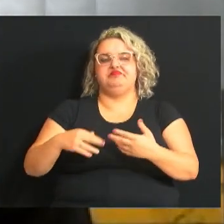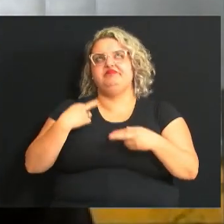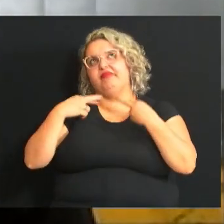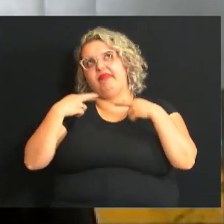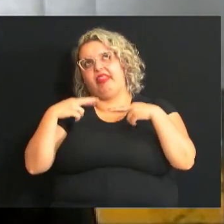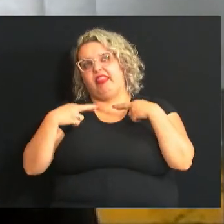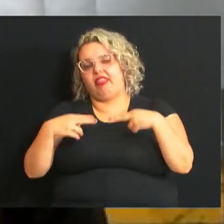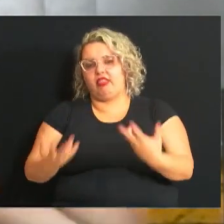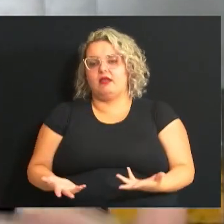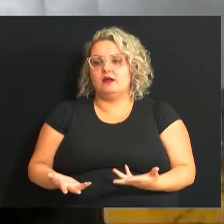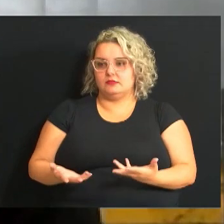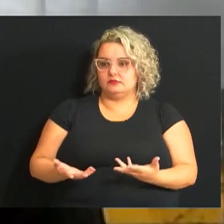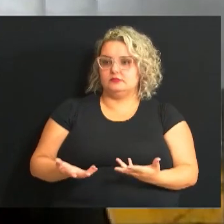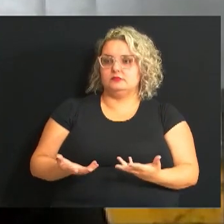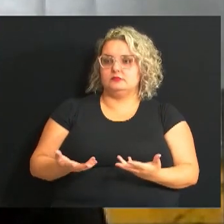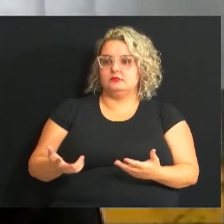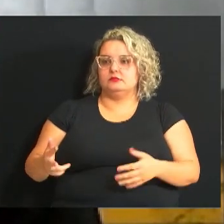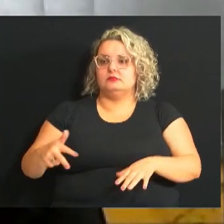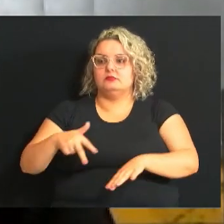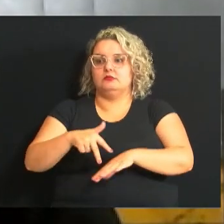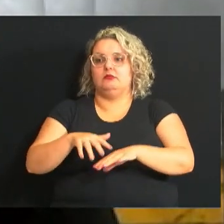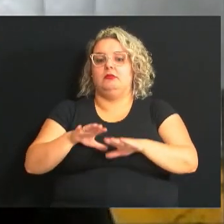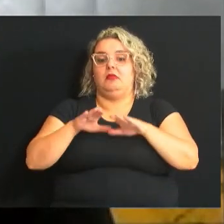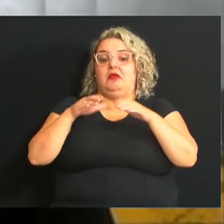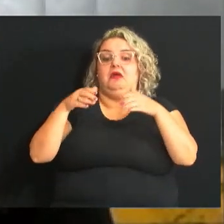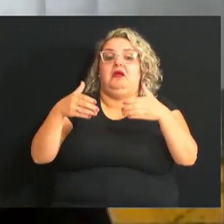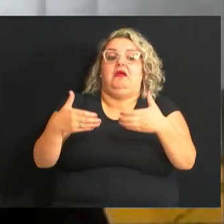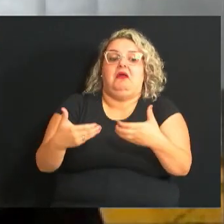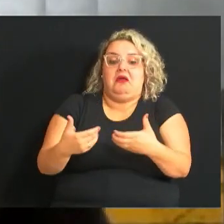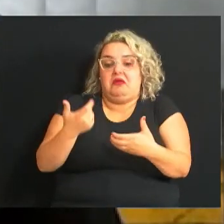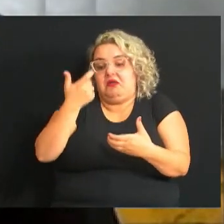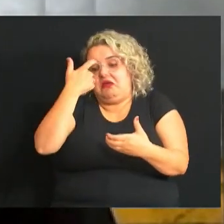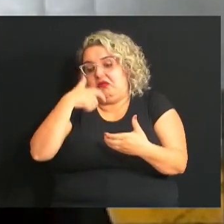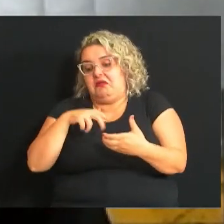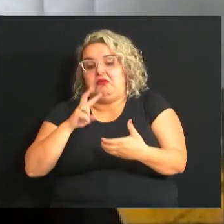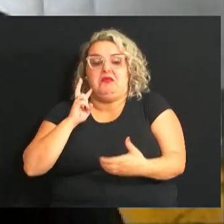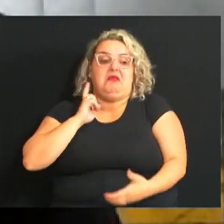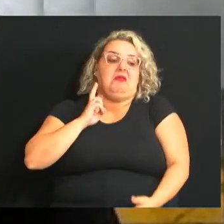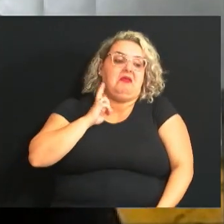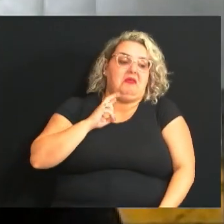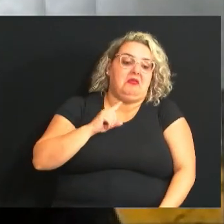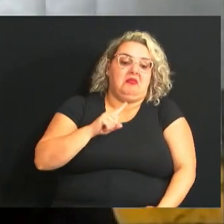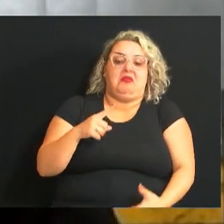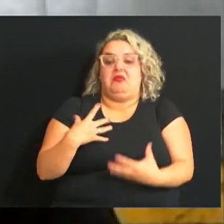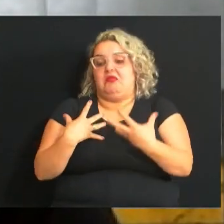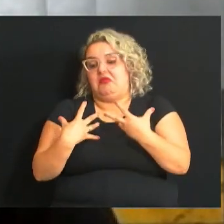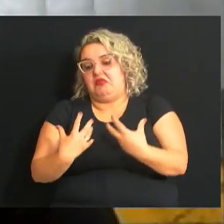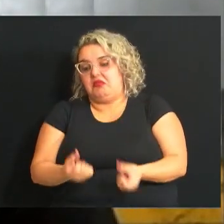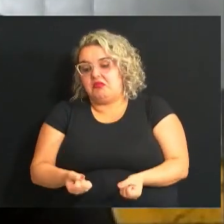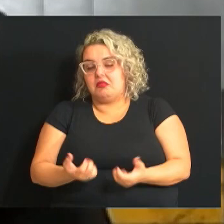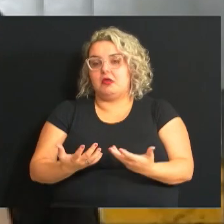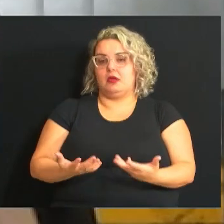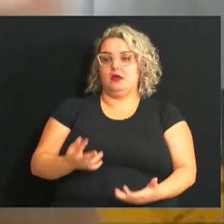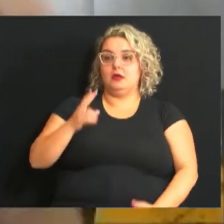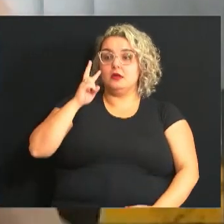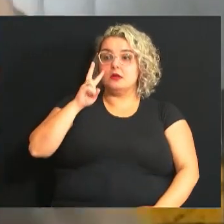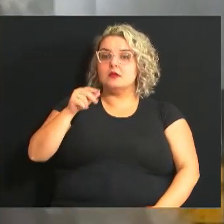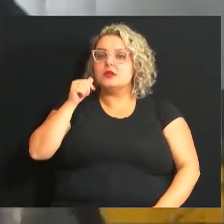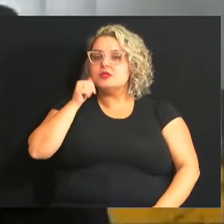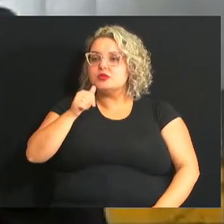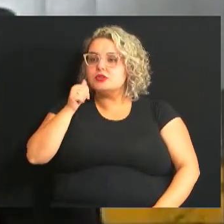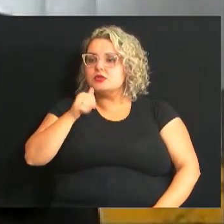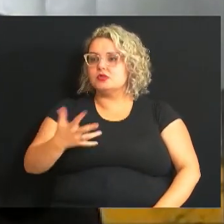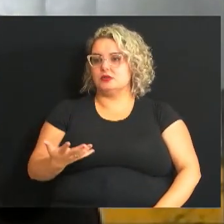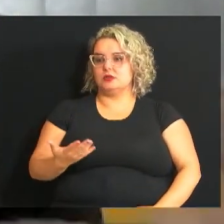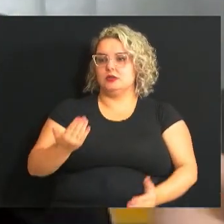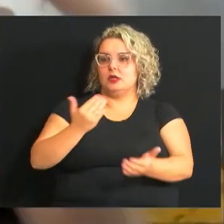mais tempo nessa bolha do vitimismo, do negativismo, né? Eu vejo que as mulheres